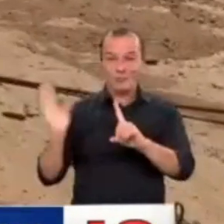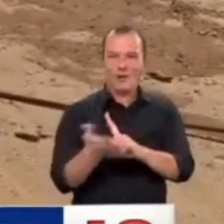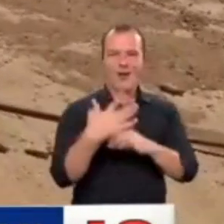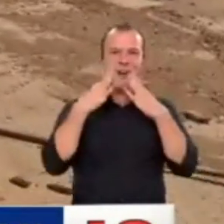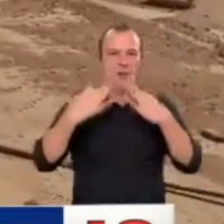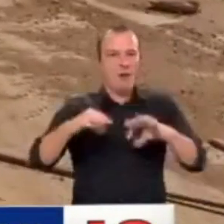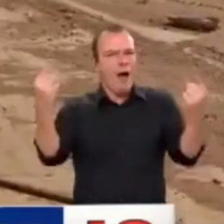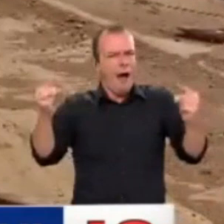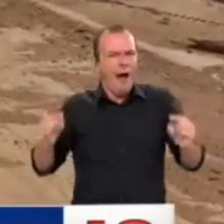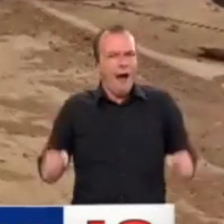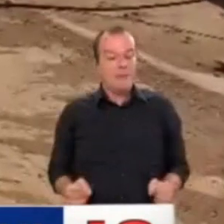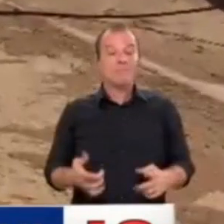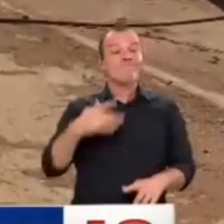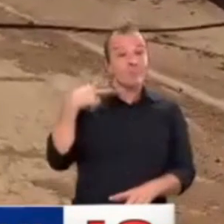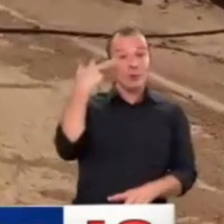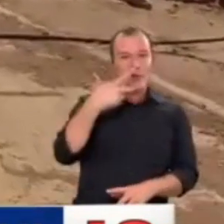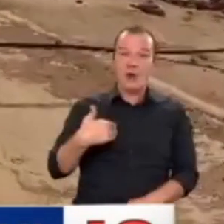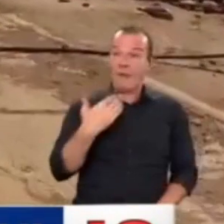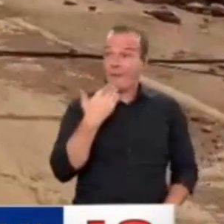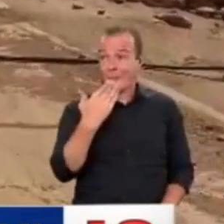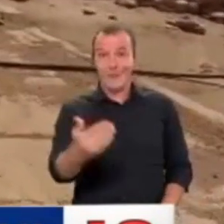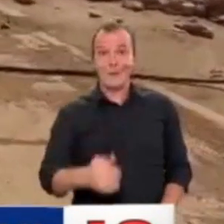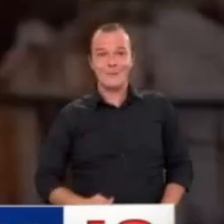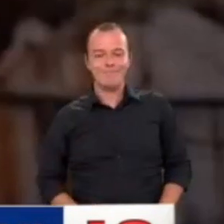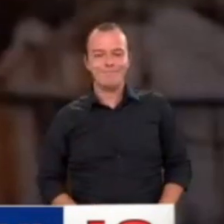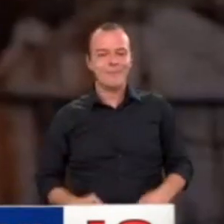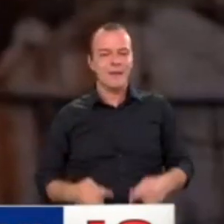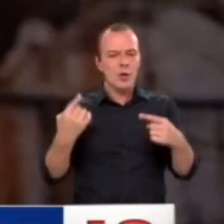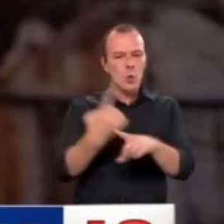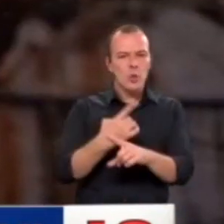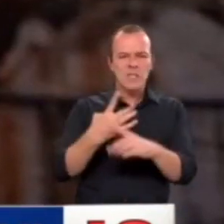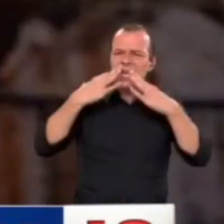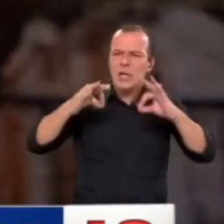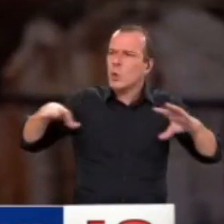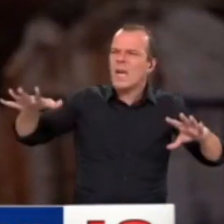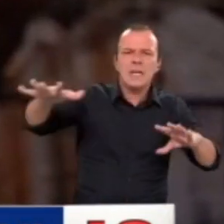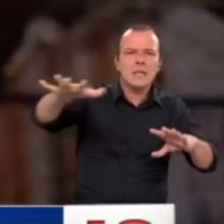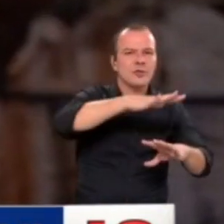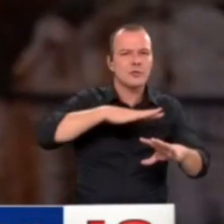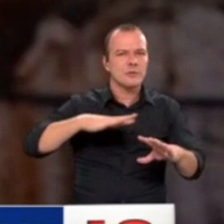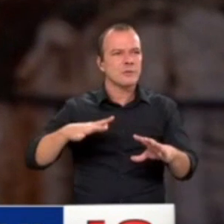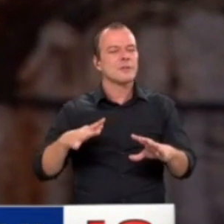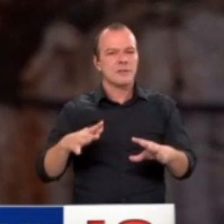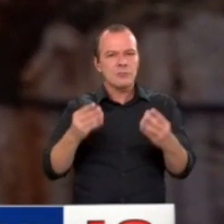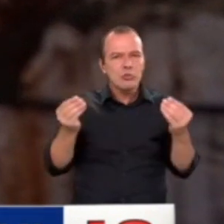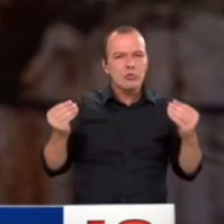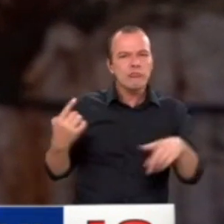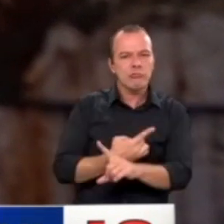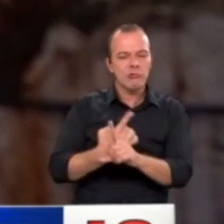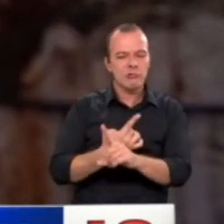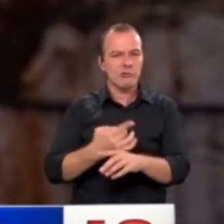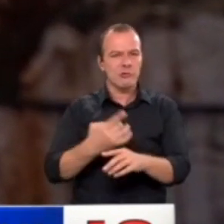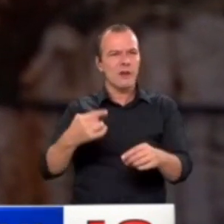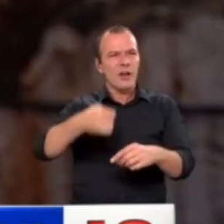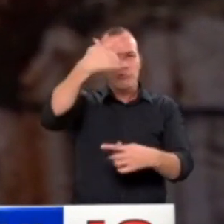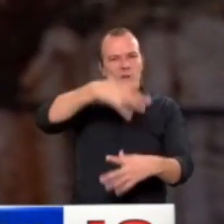naturais. Os atores agradecem. São muitos decors naturais, conforme as linhas narrativas e de ação que estão a ser